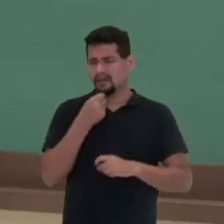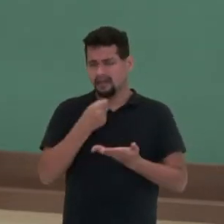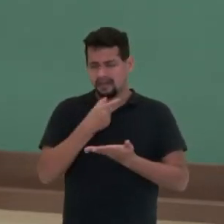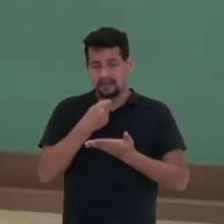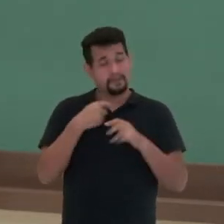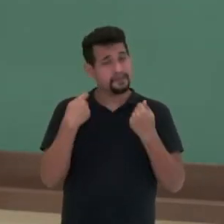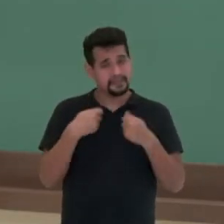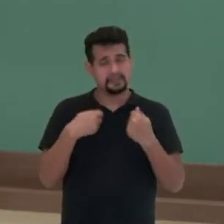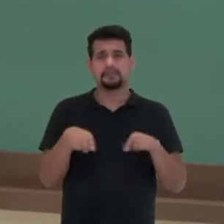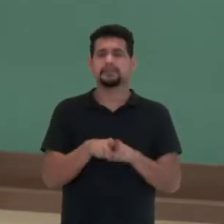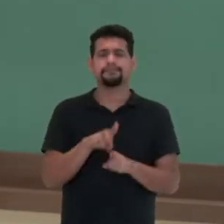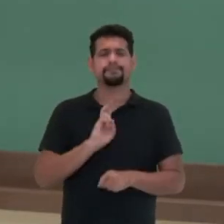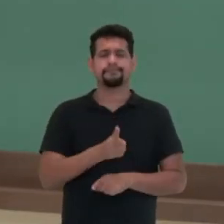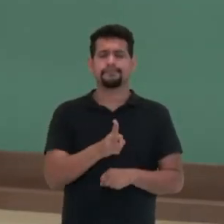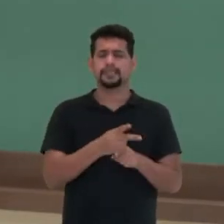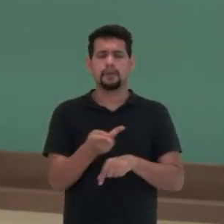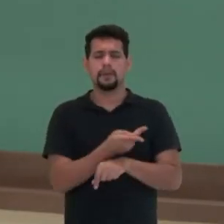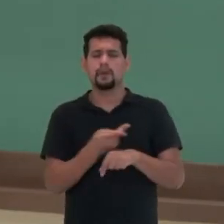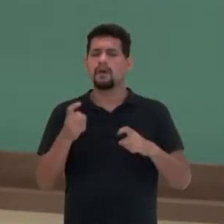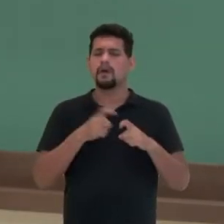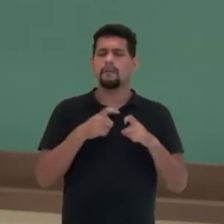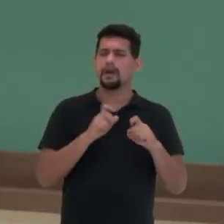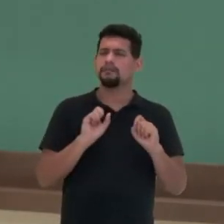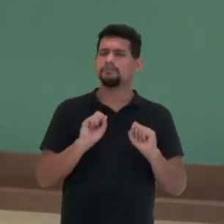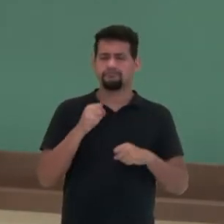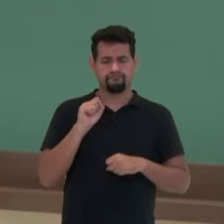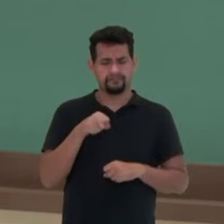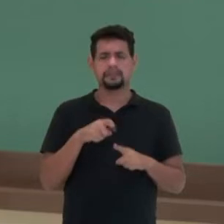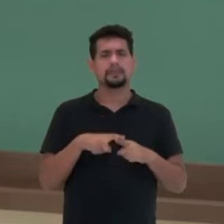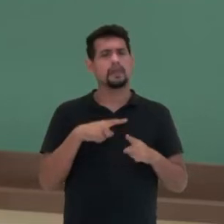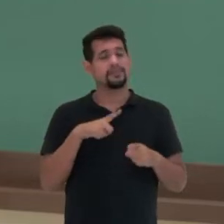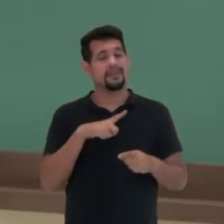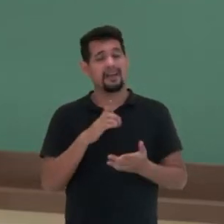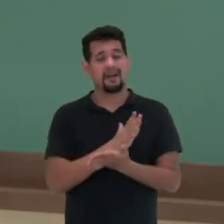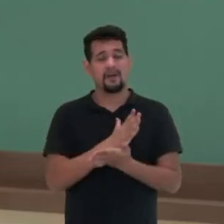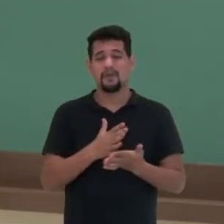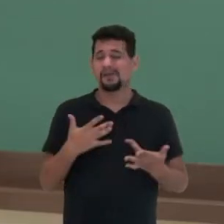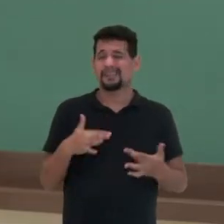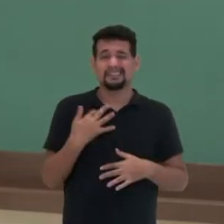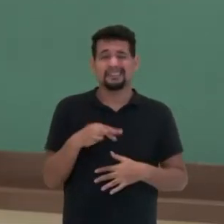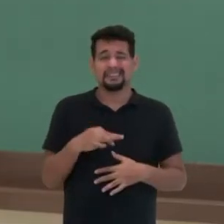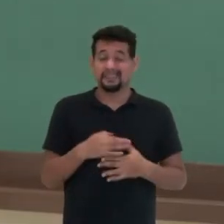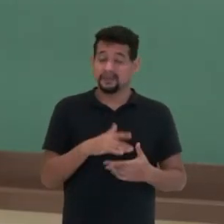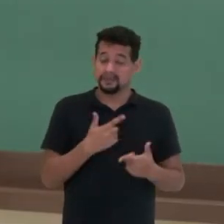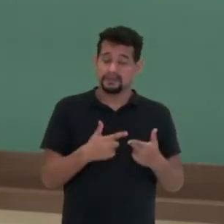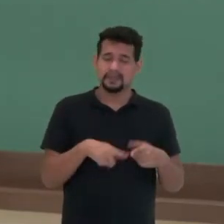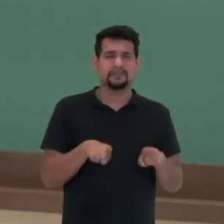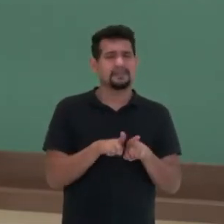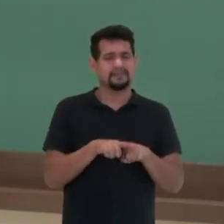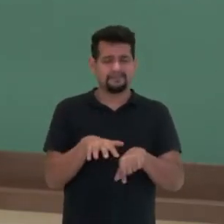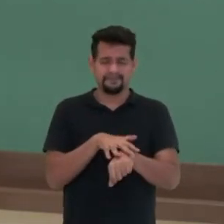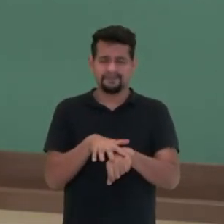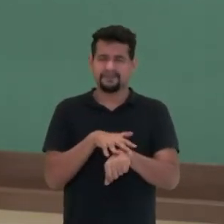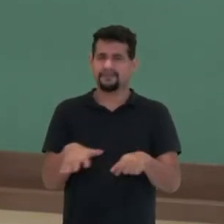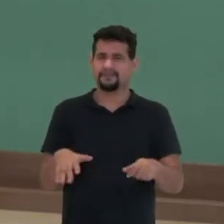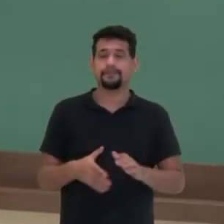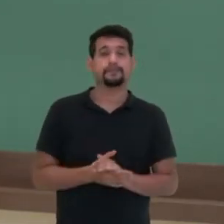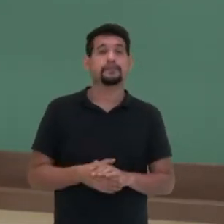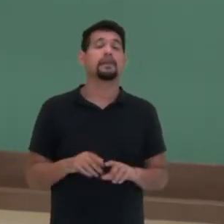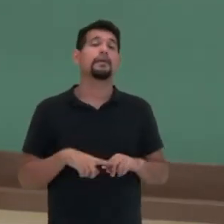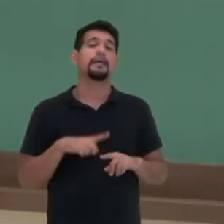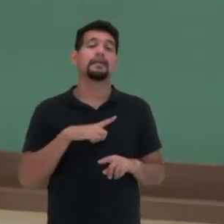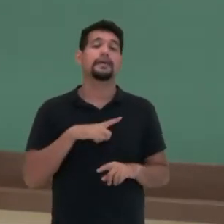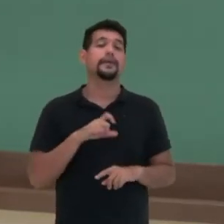Então, deve sempre procurar um médico, né? Quando tiver alguma dessa interferência, né? Na pele.